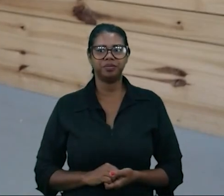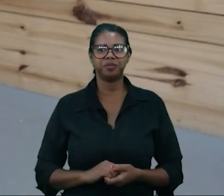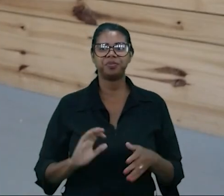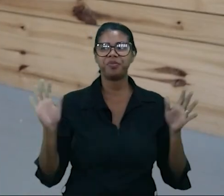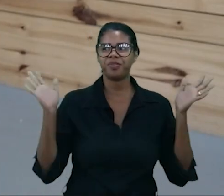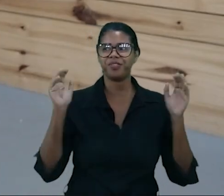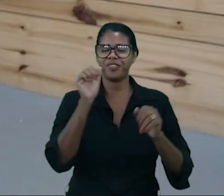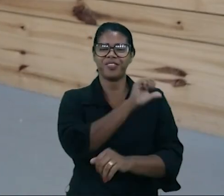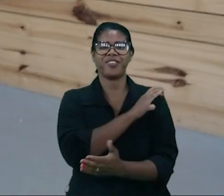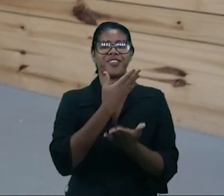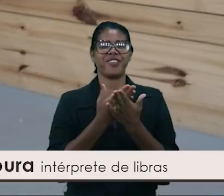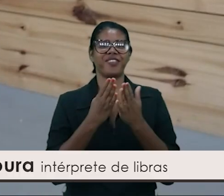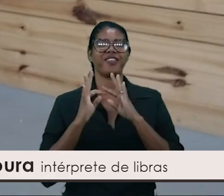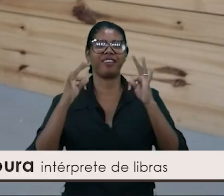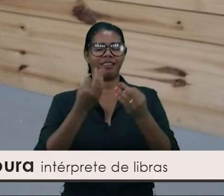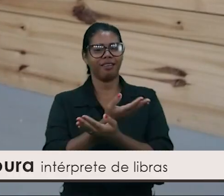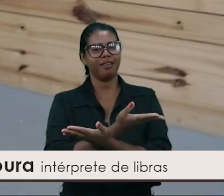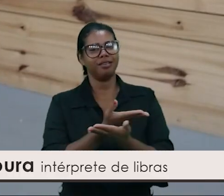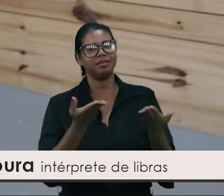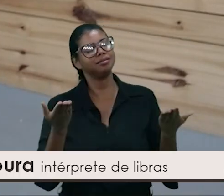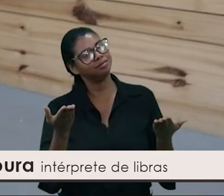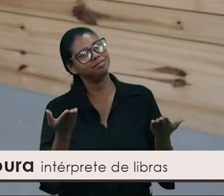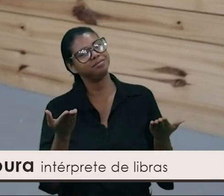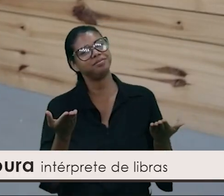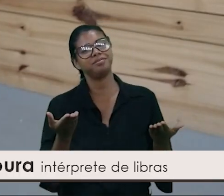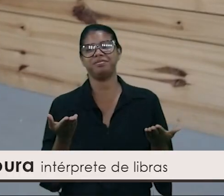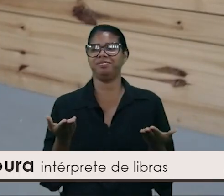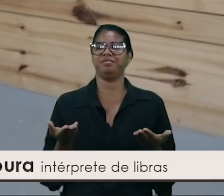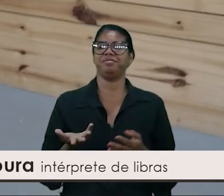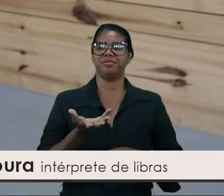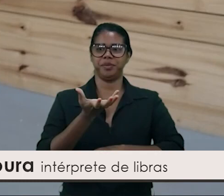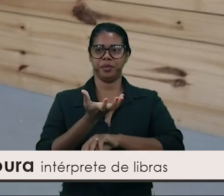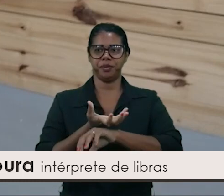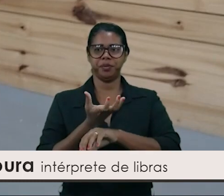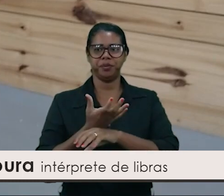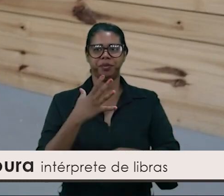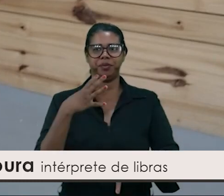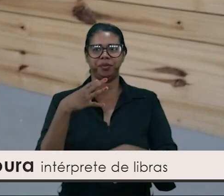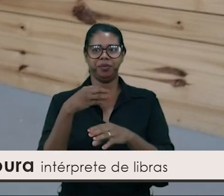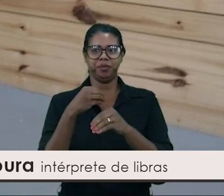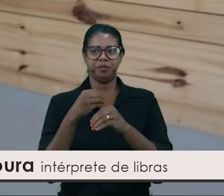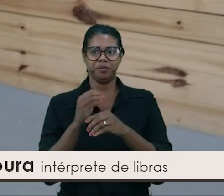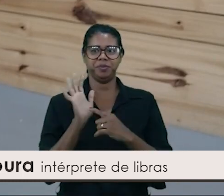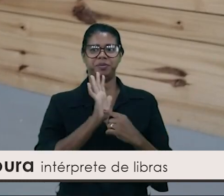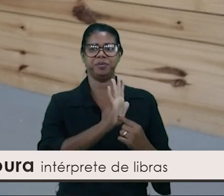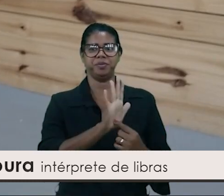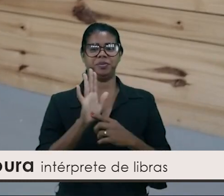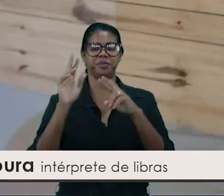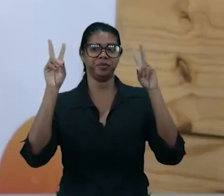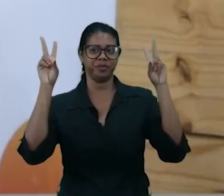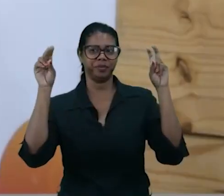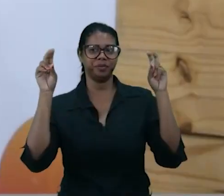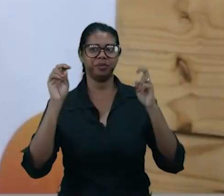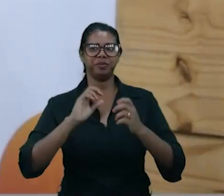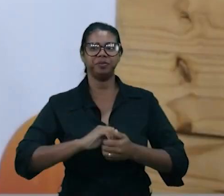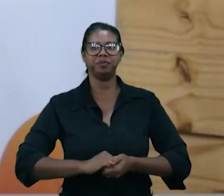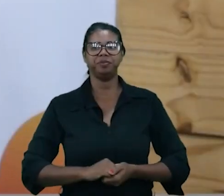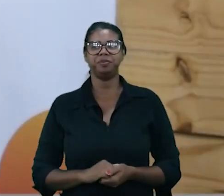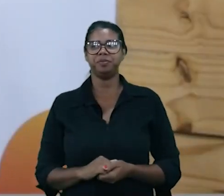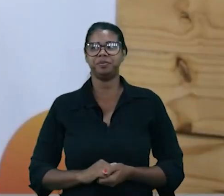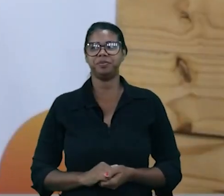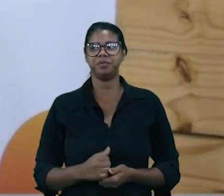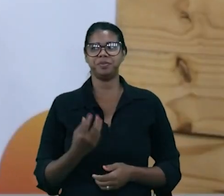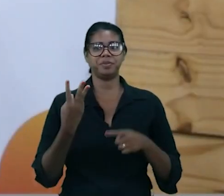Olá a todos e todas, estamos juntos e juntas nesta disciplina chamada Representação Temática, a qual contempla